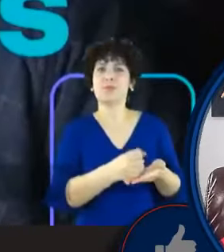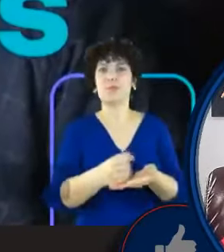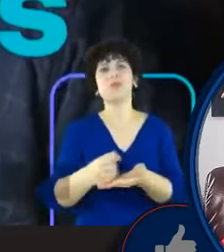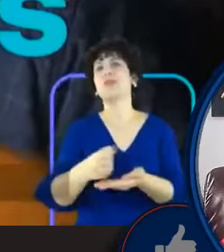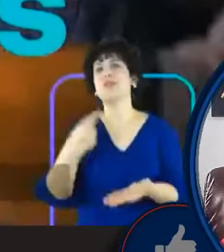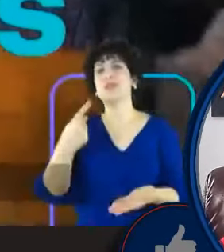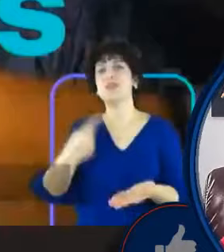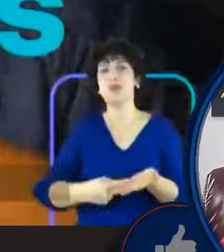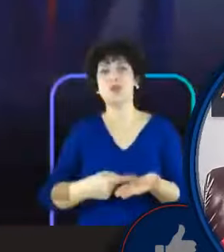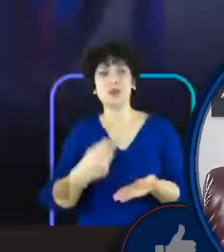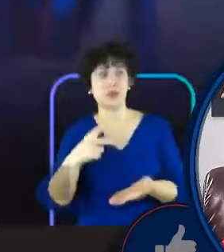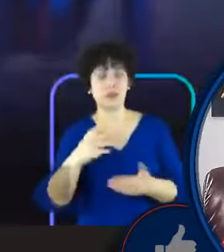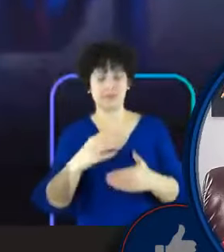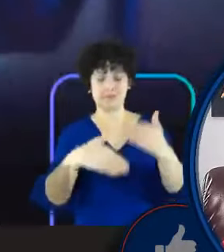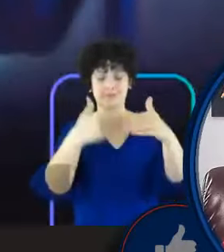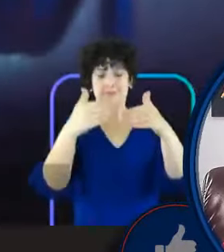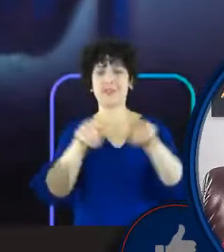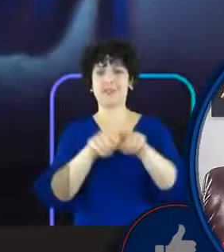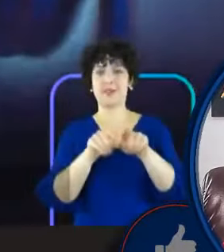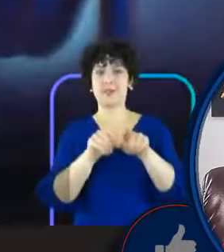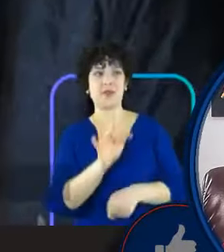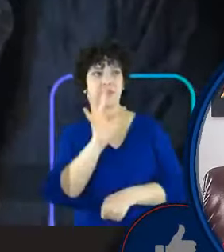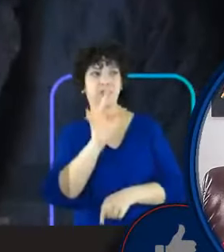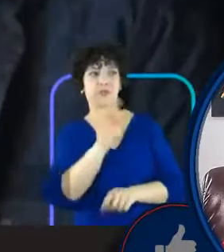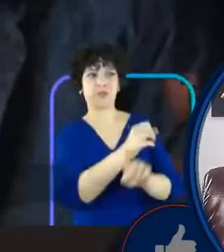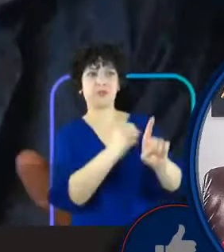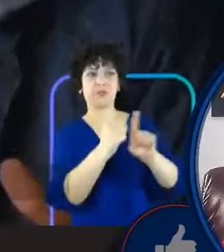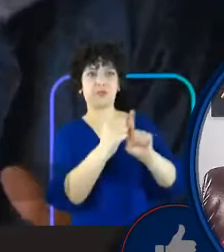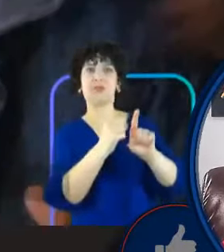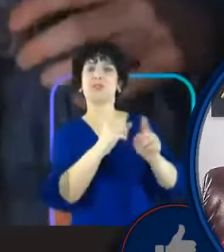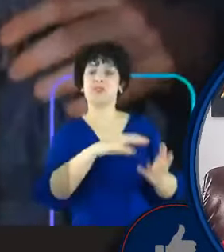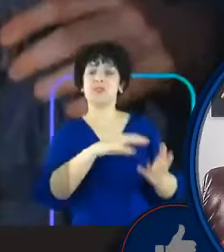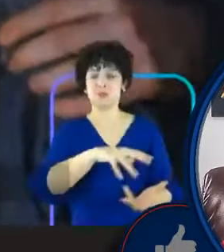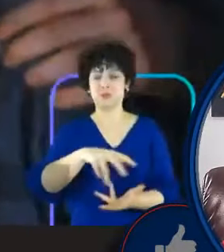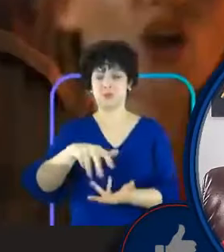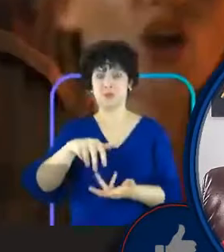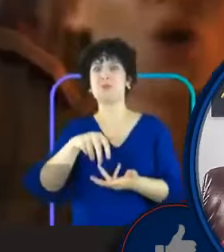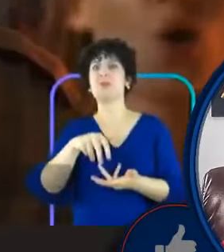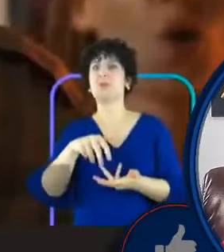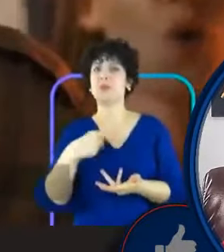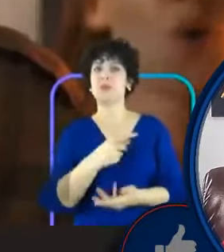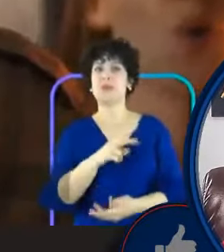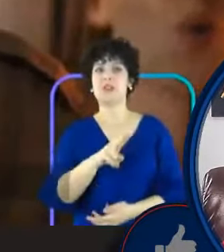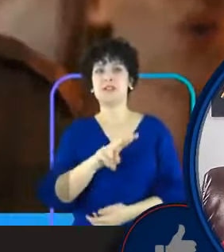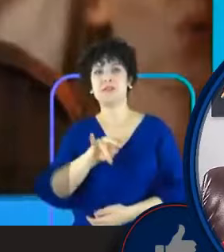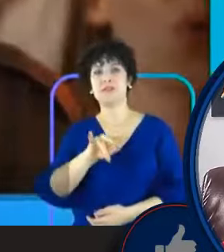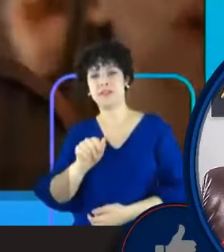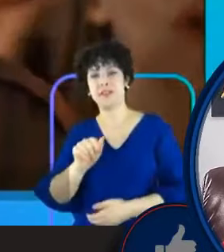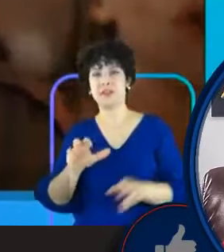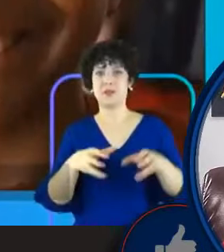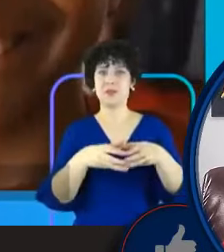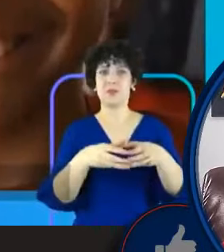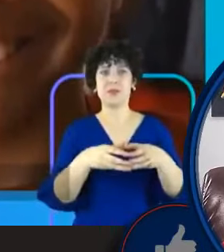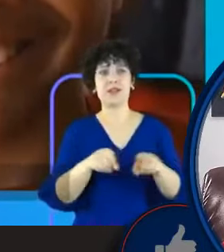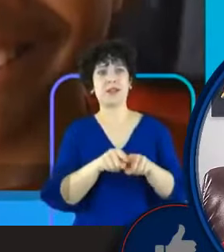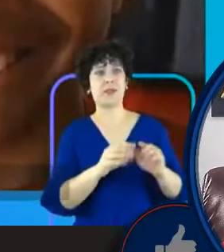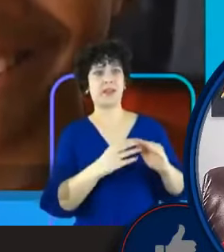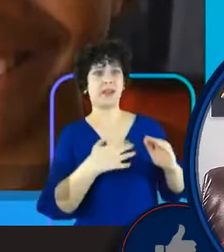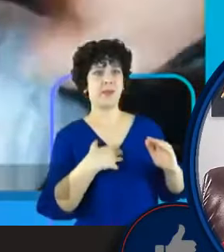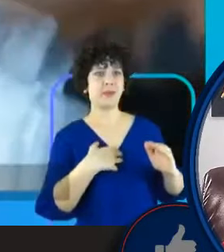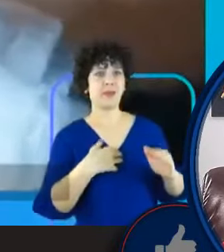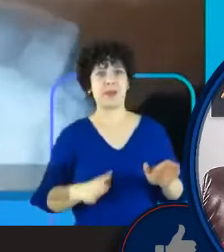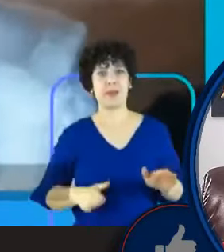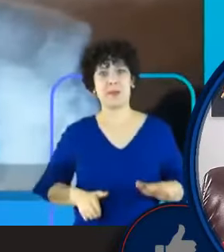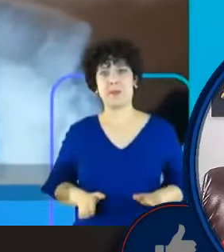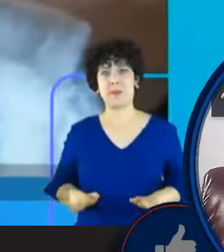sonhos com maior alcance e menor prazo. Mais do que nunca, estamos comprometidos com o seu crescimento e o futuro da